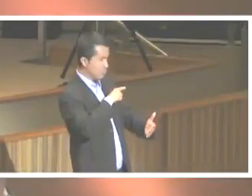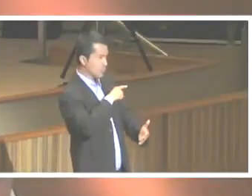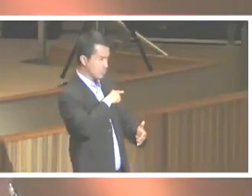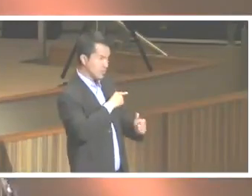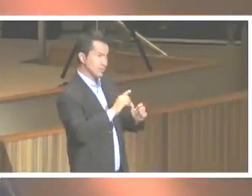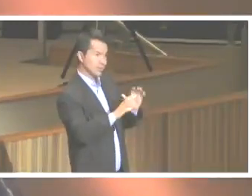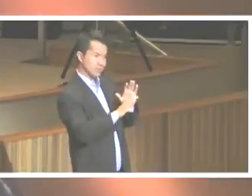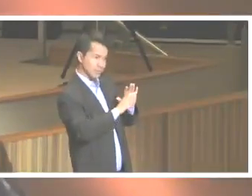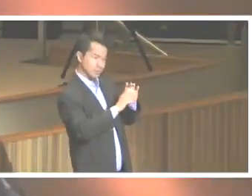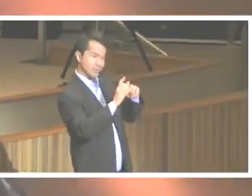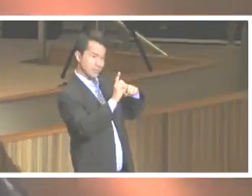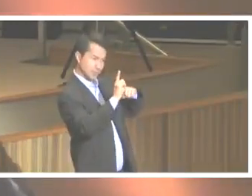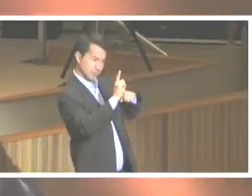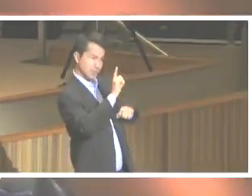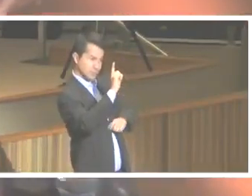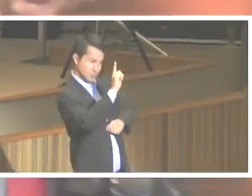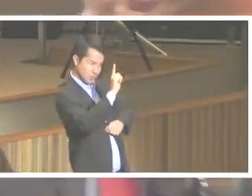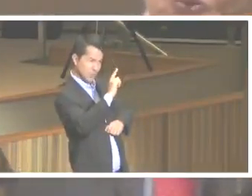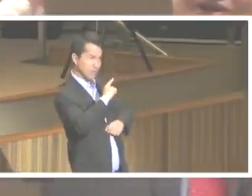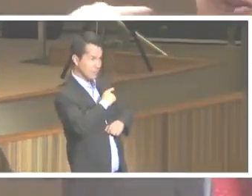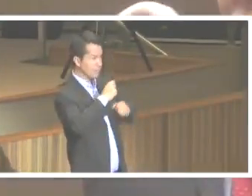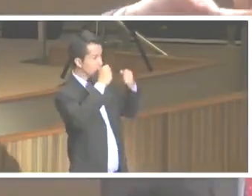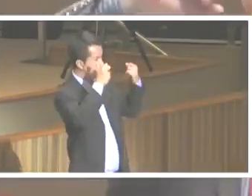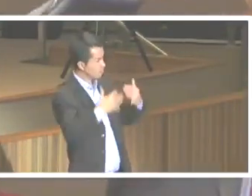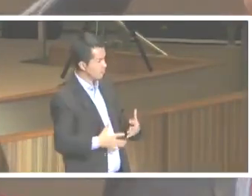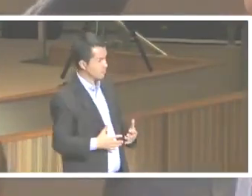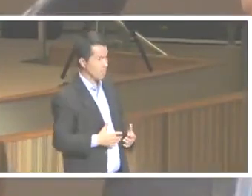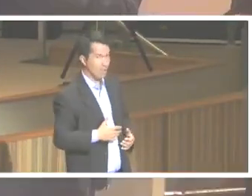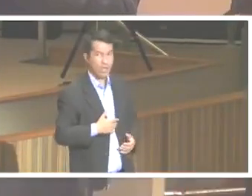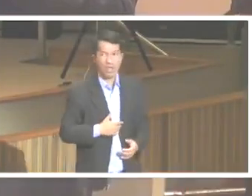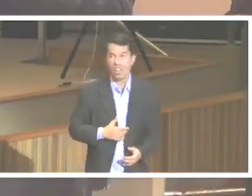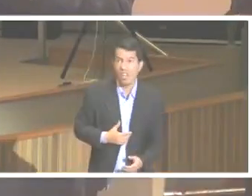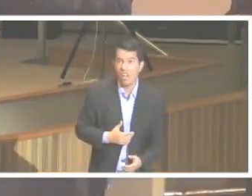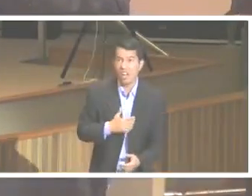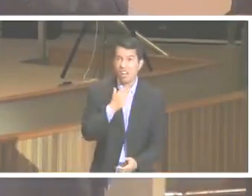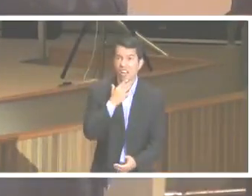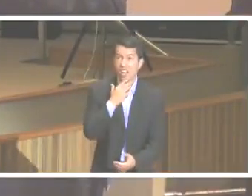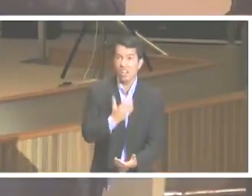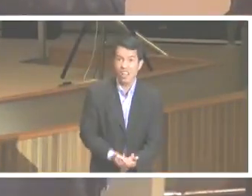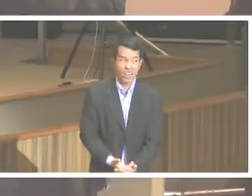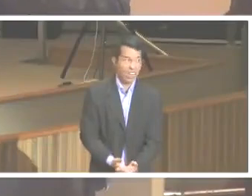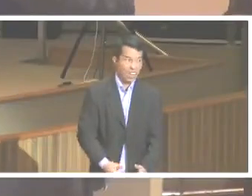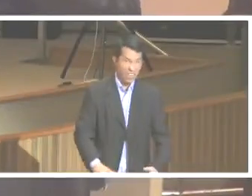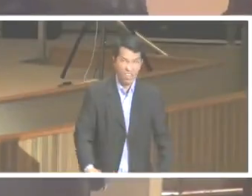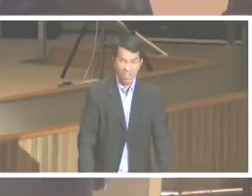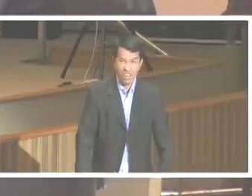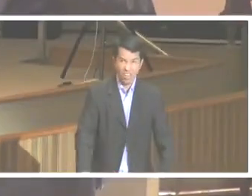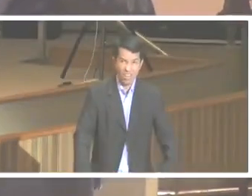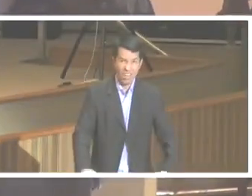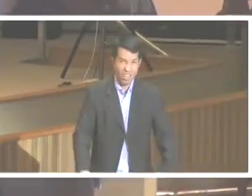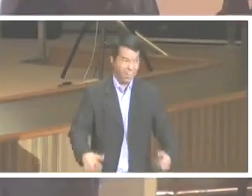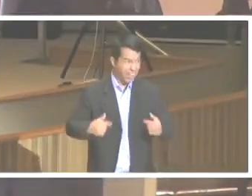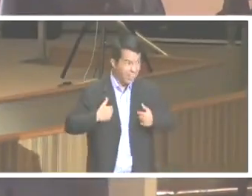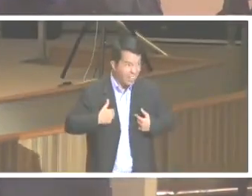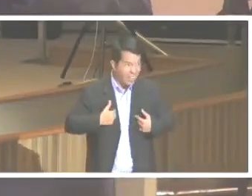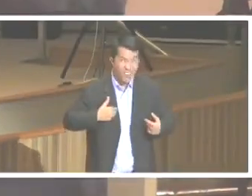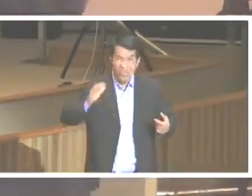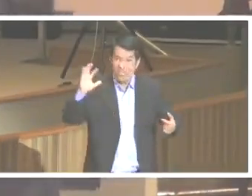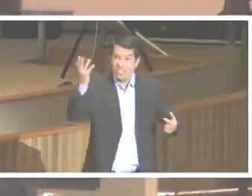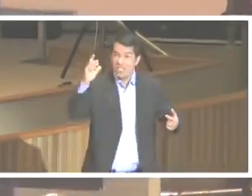algo extraordinário nunca visto na terra está acontecendo comigo